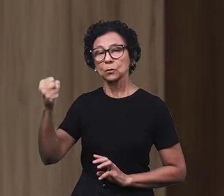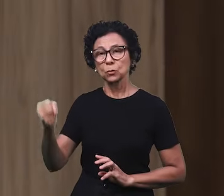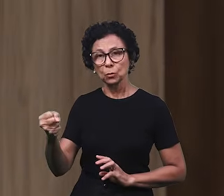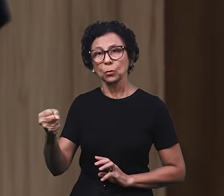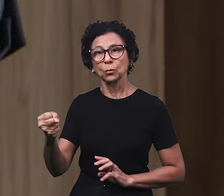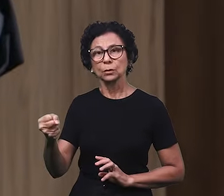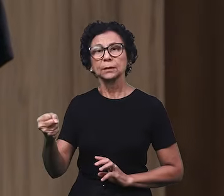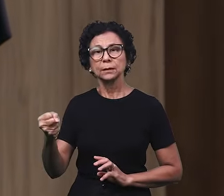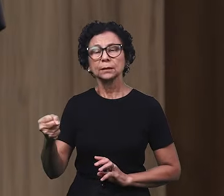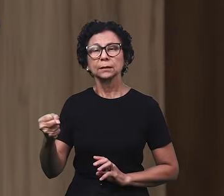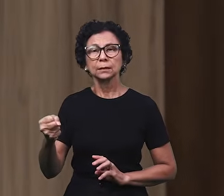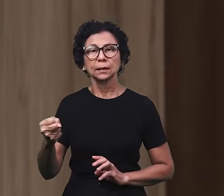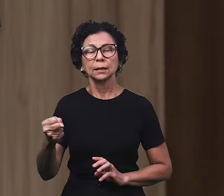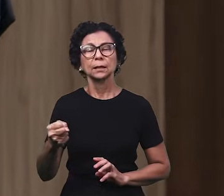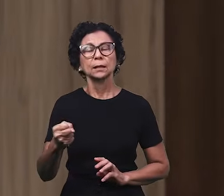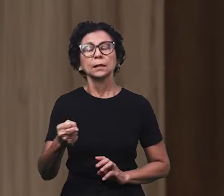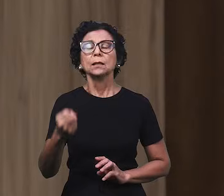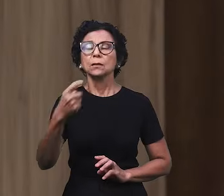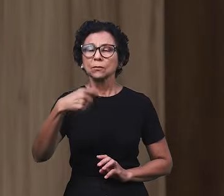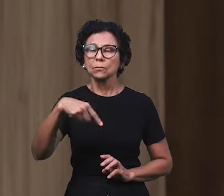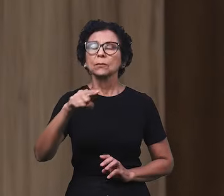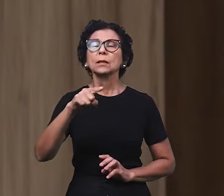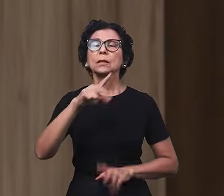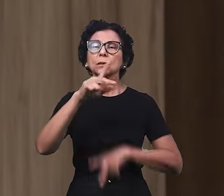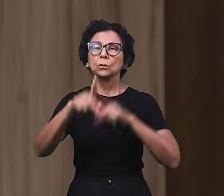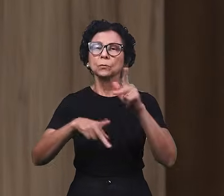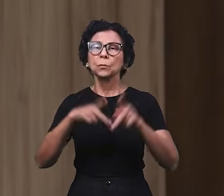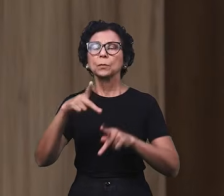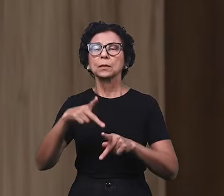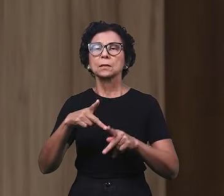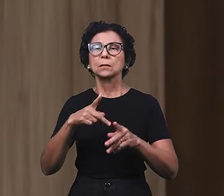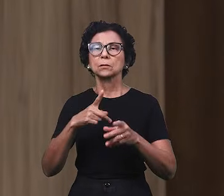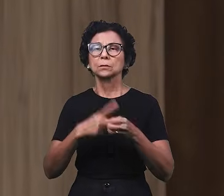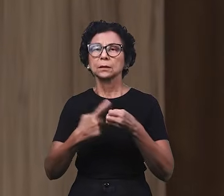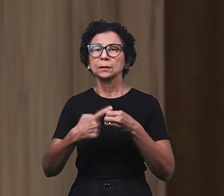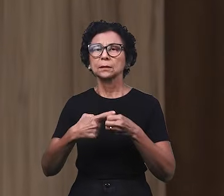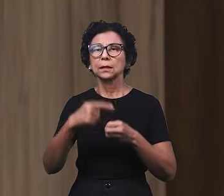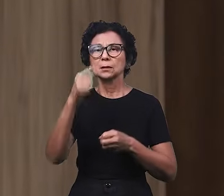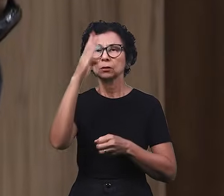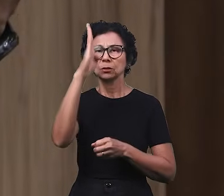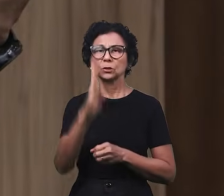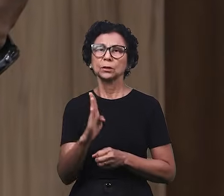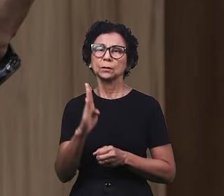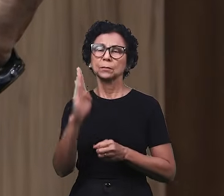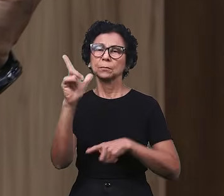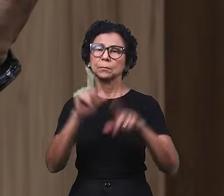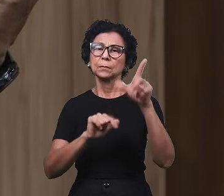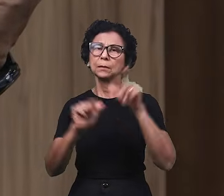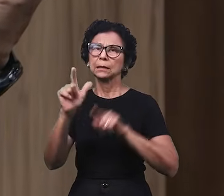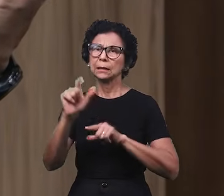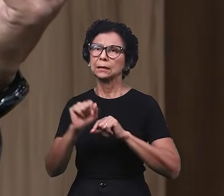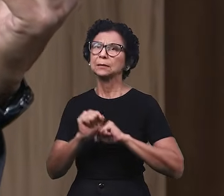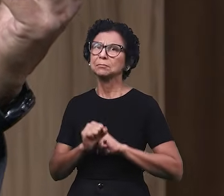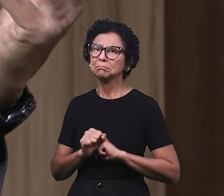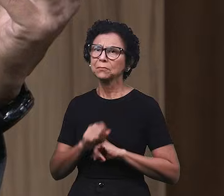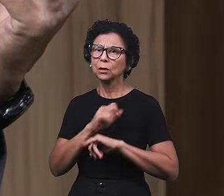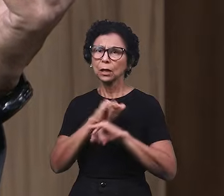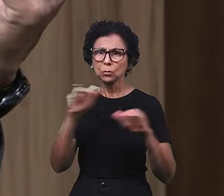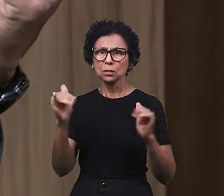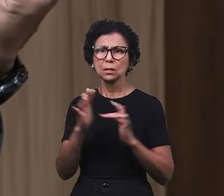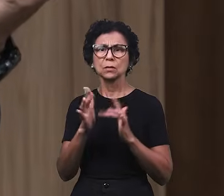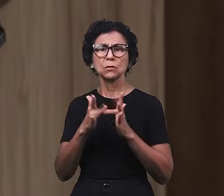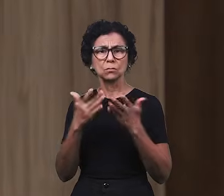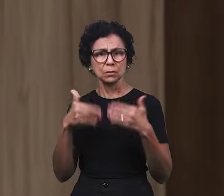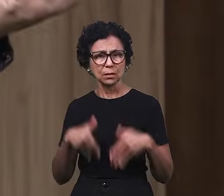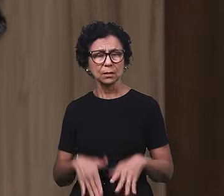à população de Belém o nascimento do Messias. Aí você fica vendo que coisa maravilhosa isso que Deus fez,